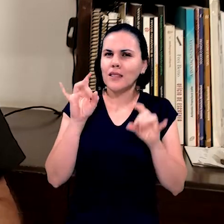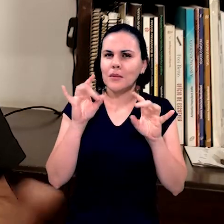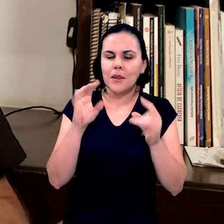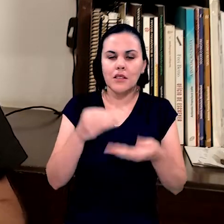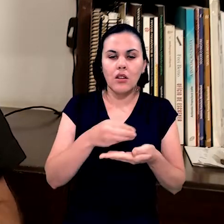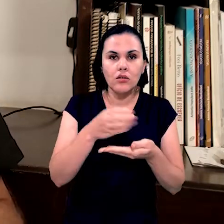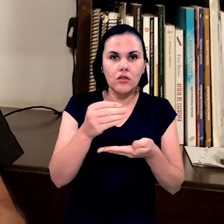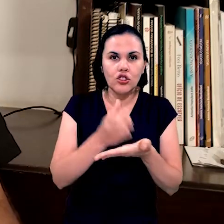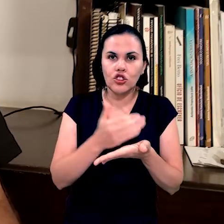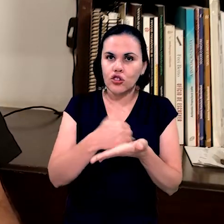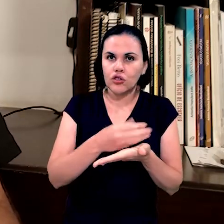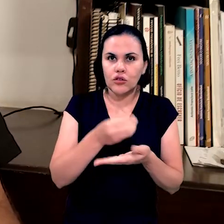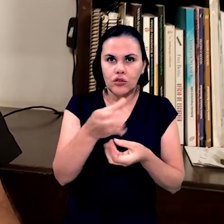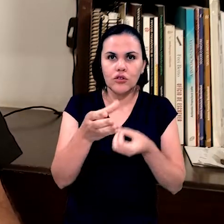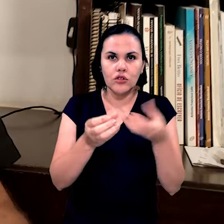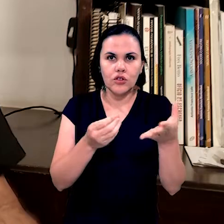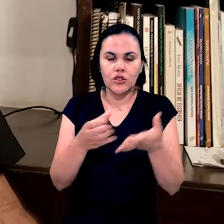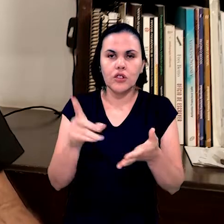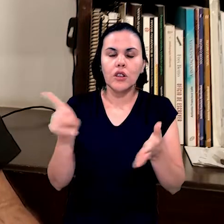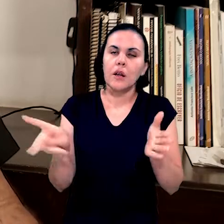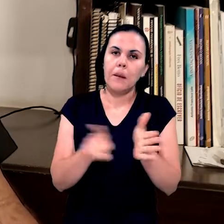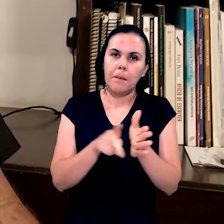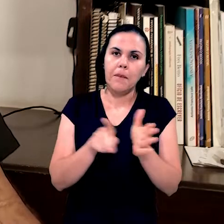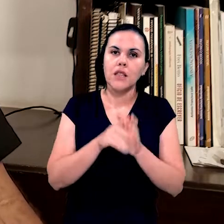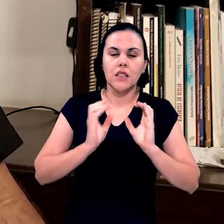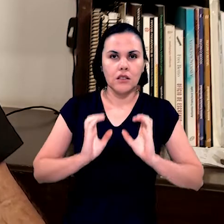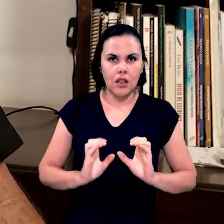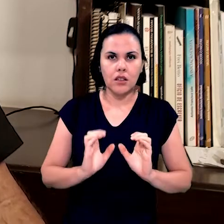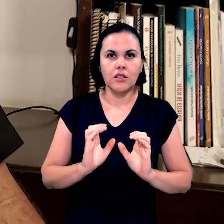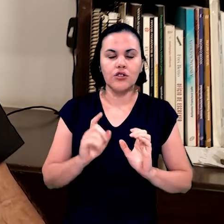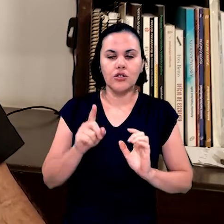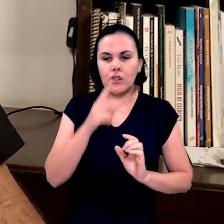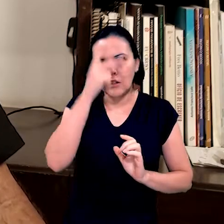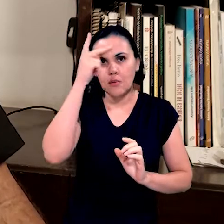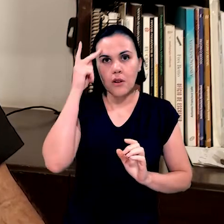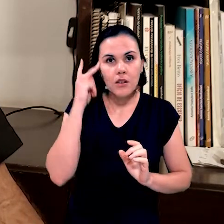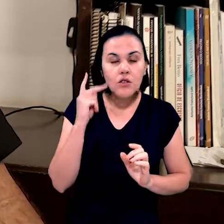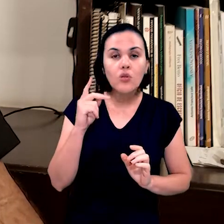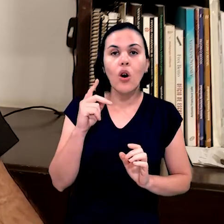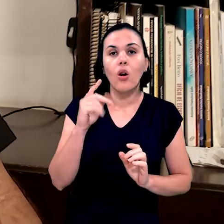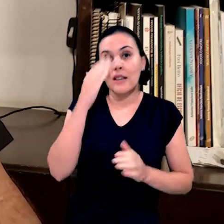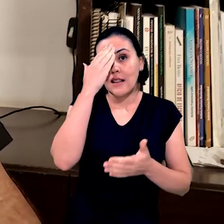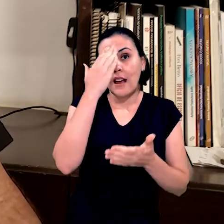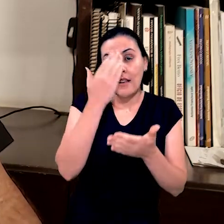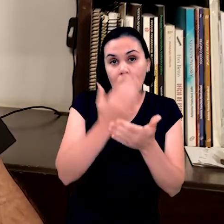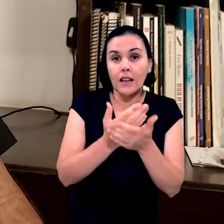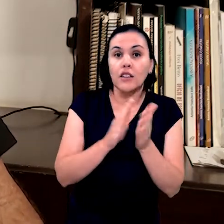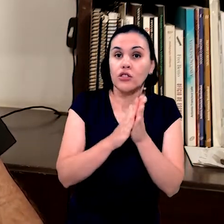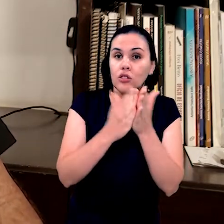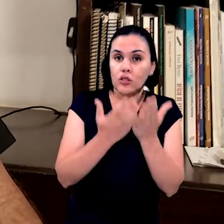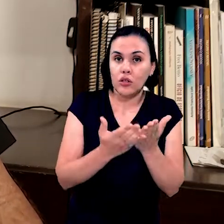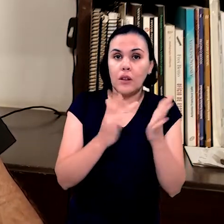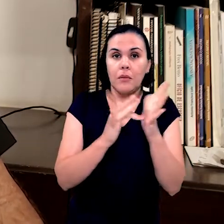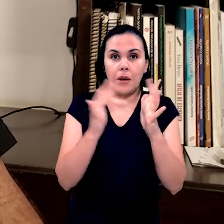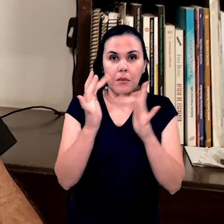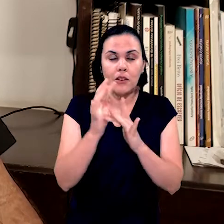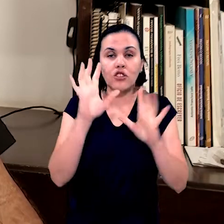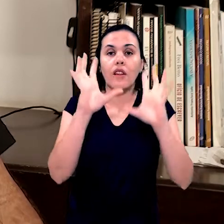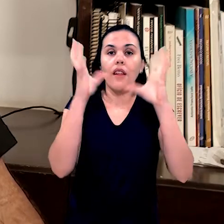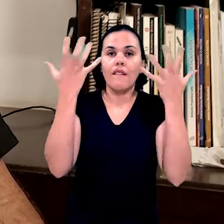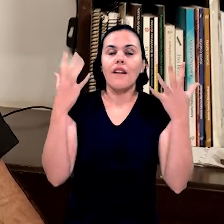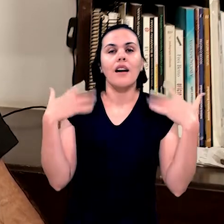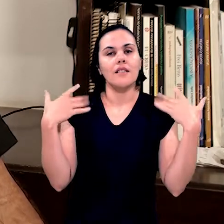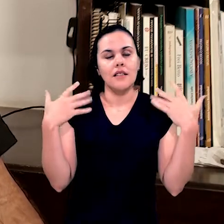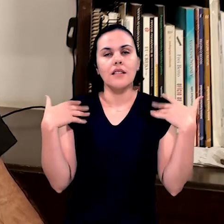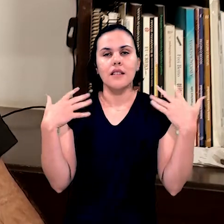da partilha que é tão característica e faz tão característico dos que caminham aí e seguem Jesus. Porque a questão da festa, da